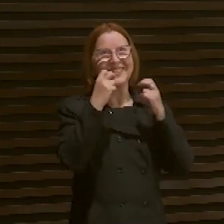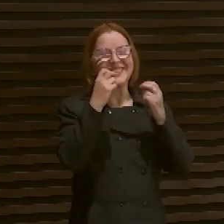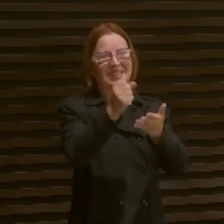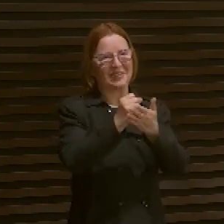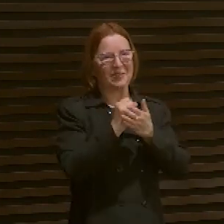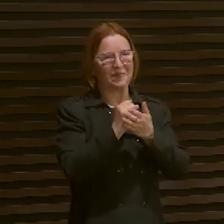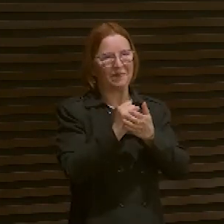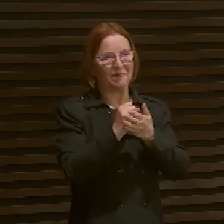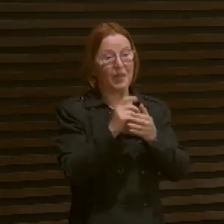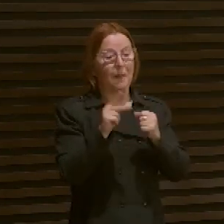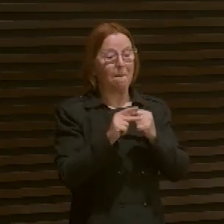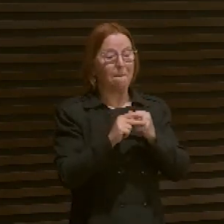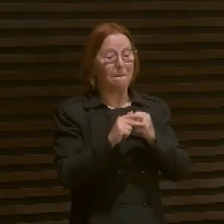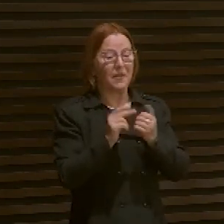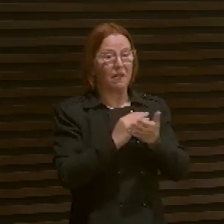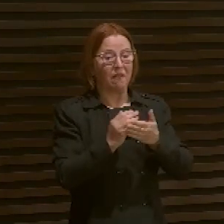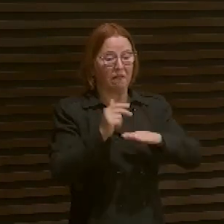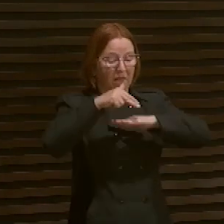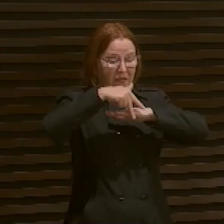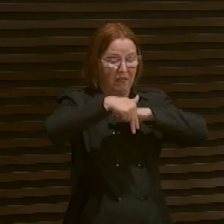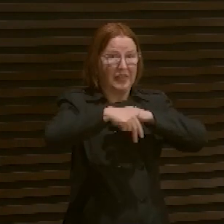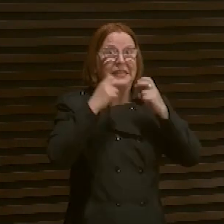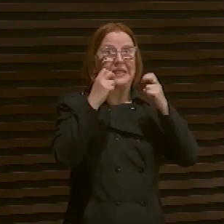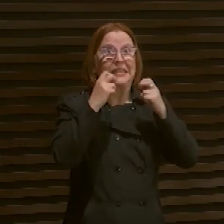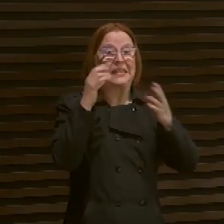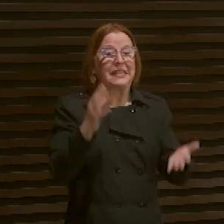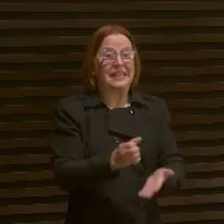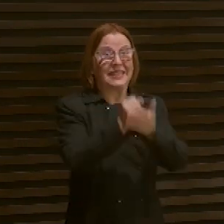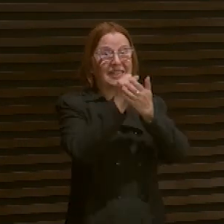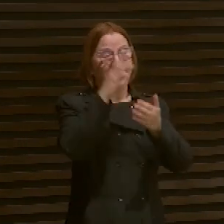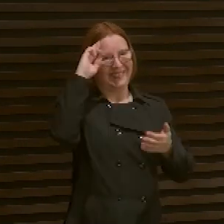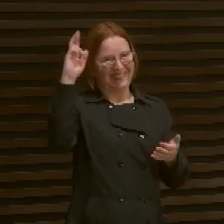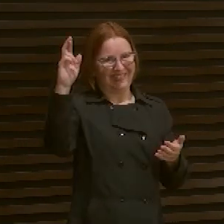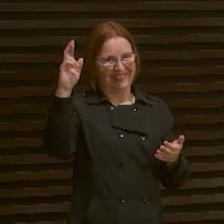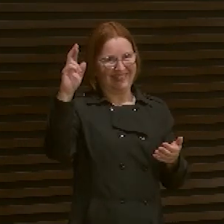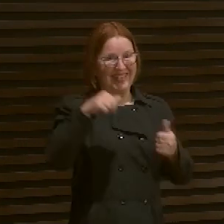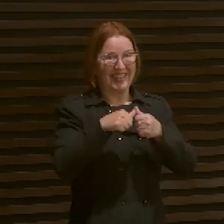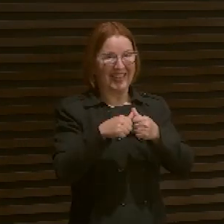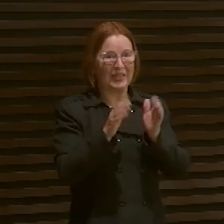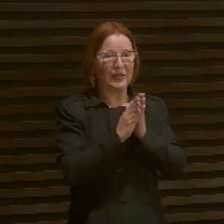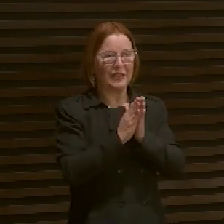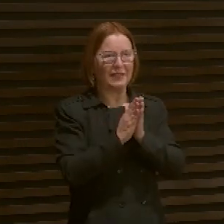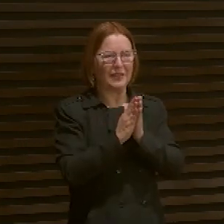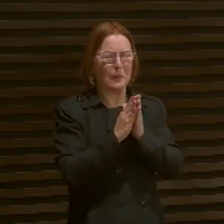submergir, gritou, salva-me, Senhor. Irmãos, essa aqui eu acho que é a oração mais curta da Bíblia.